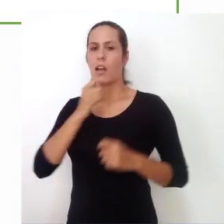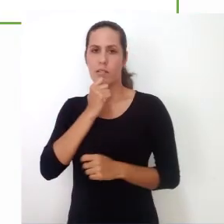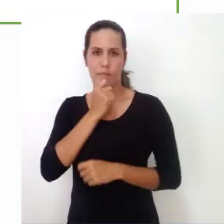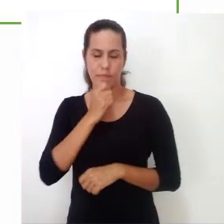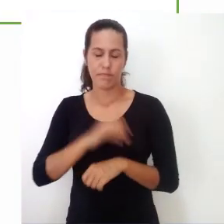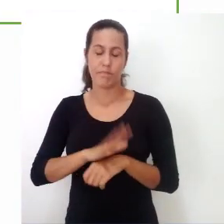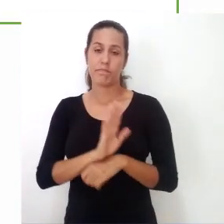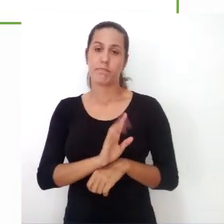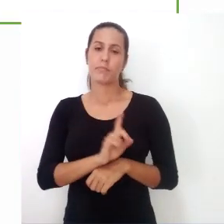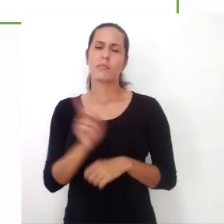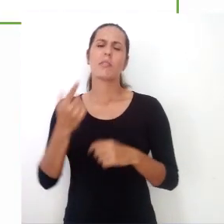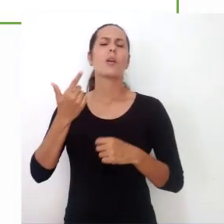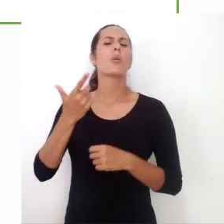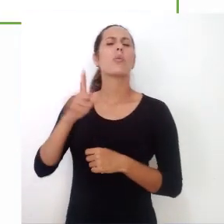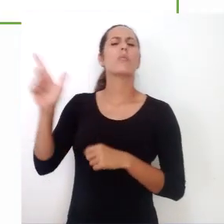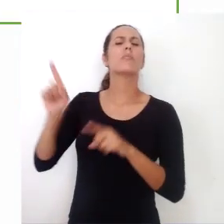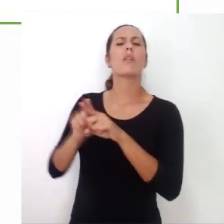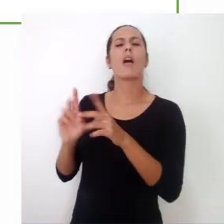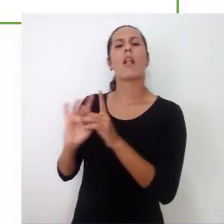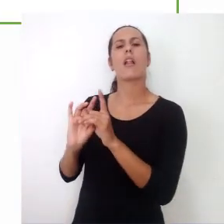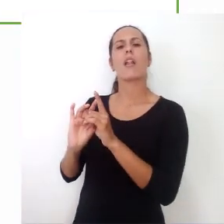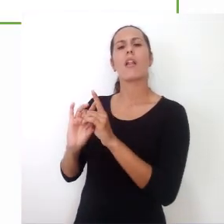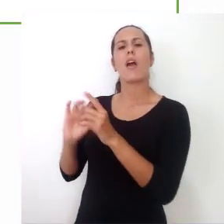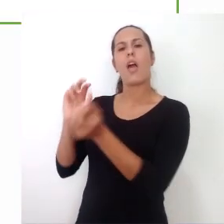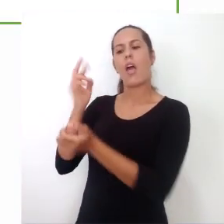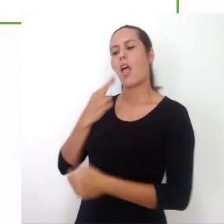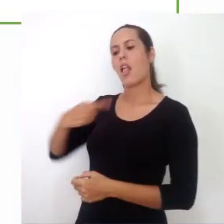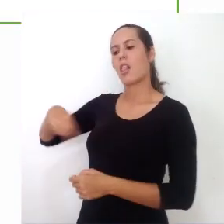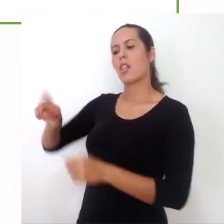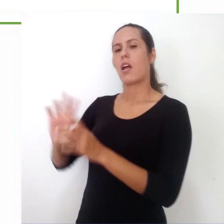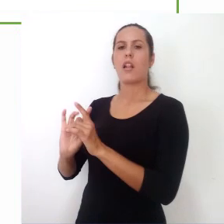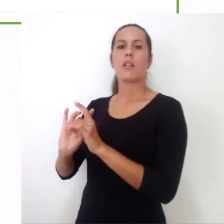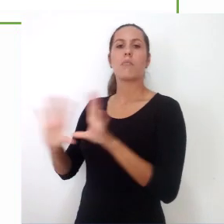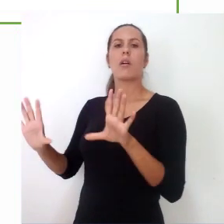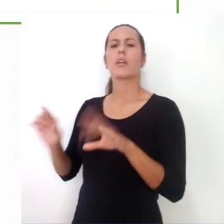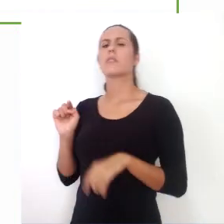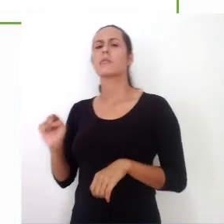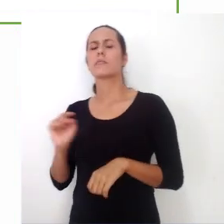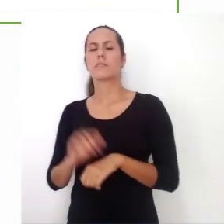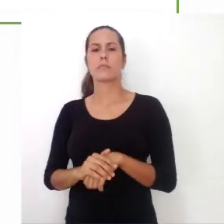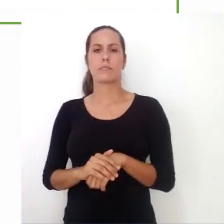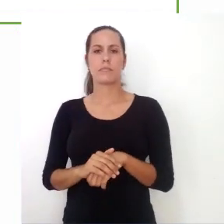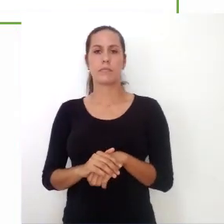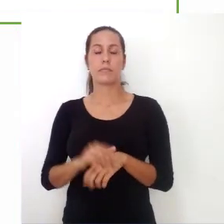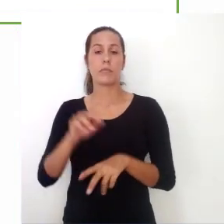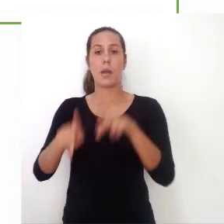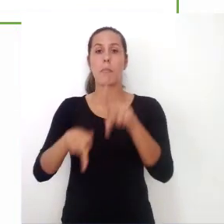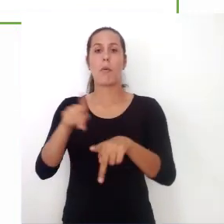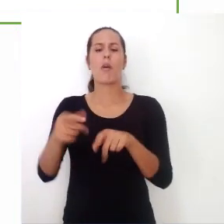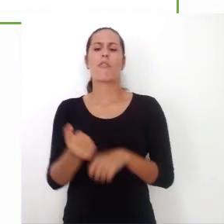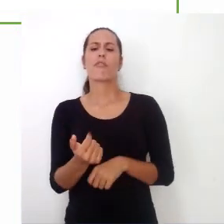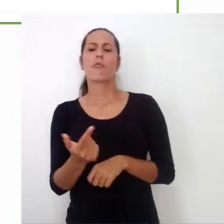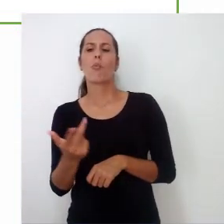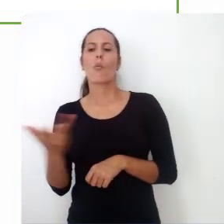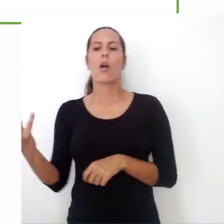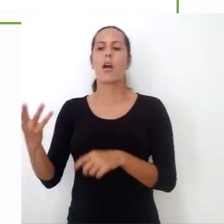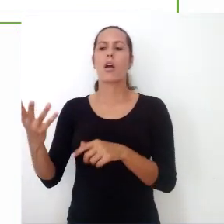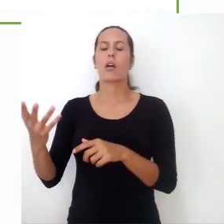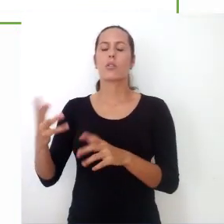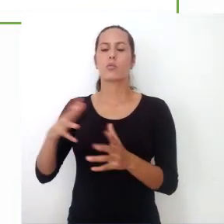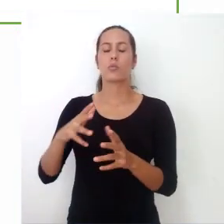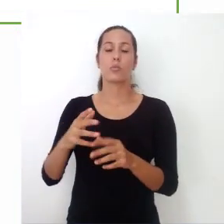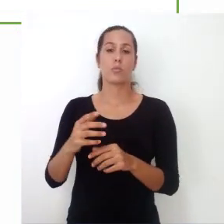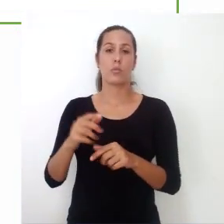liberdade religiosa. Quantos povos no mundo, como há na tela mostrando, quantos povos no mundo lutam